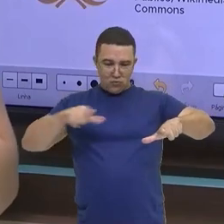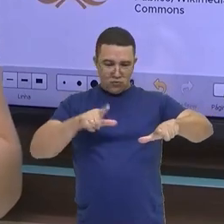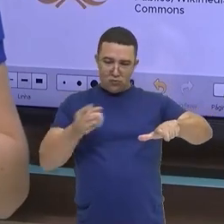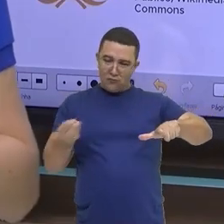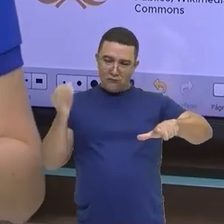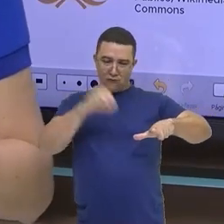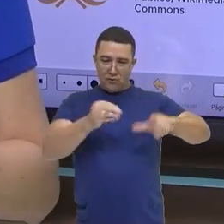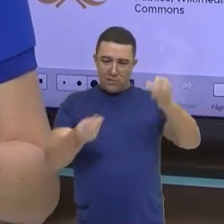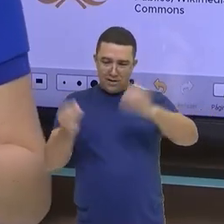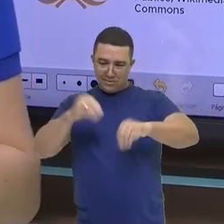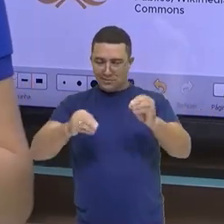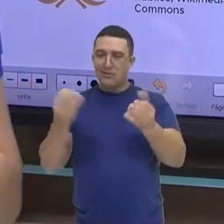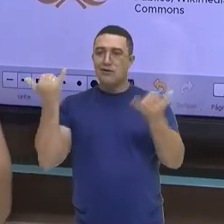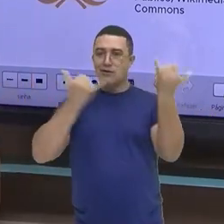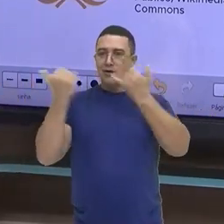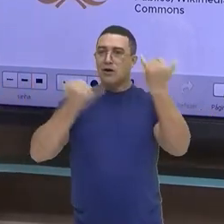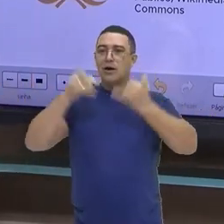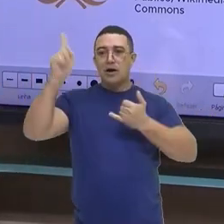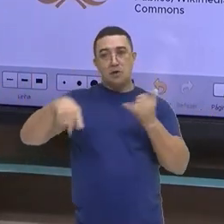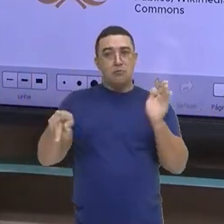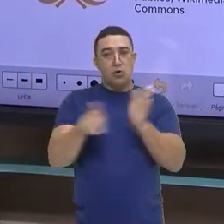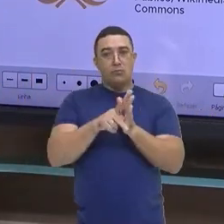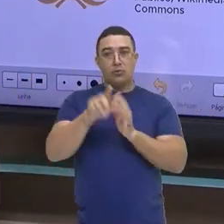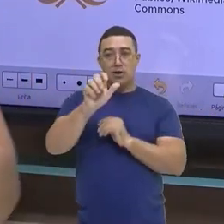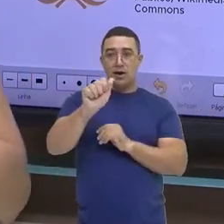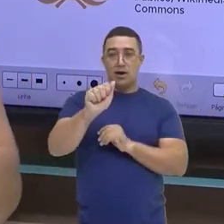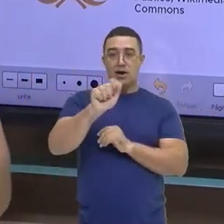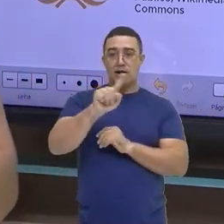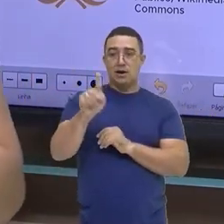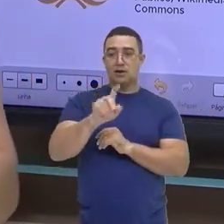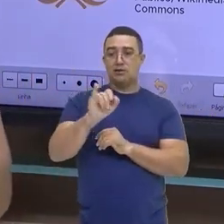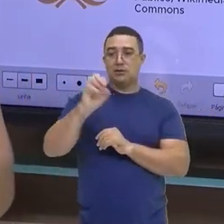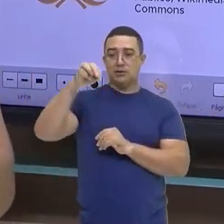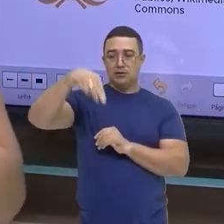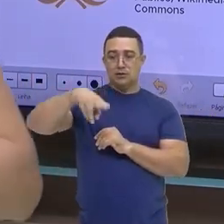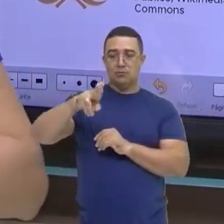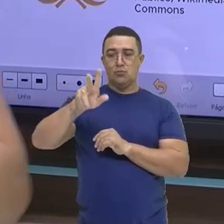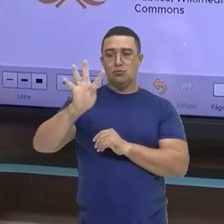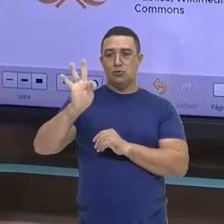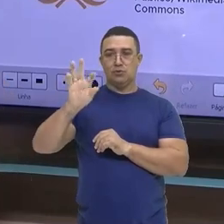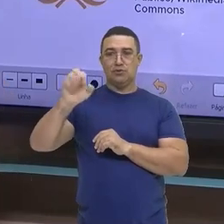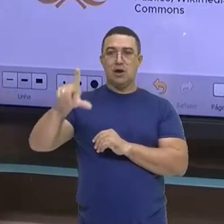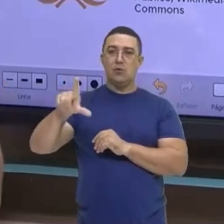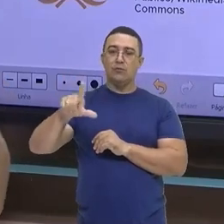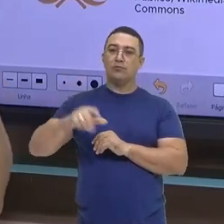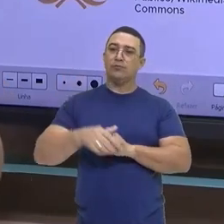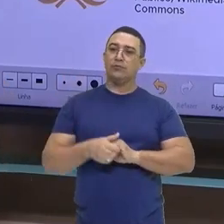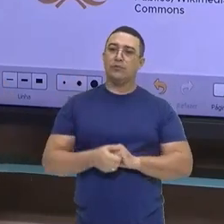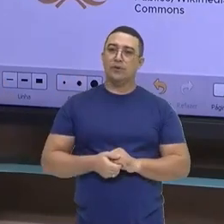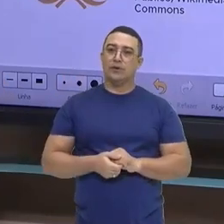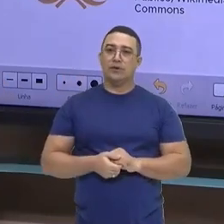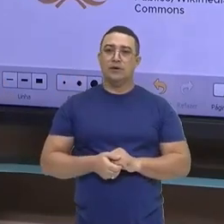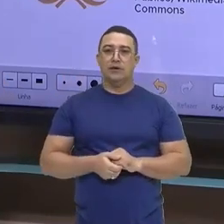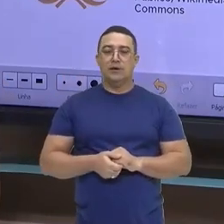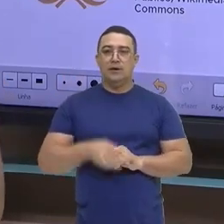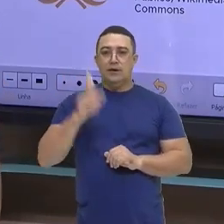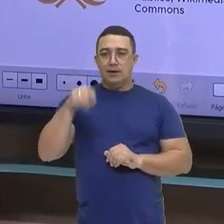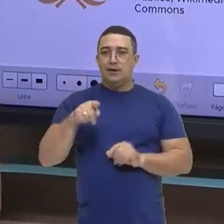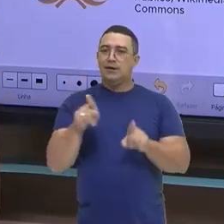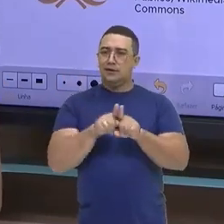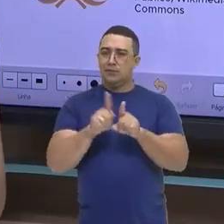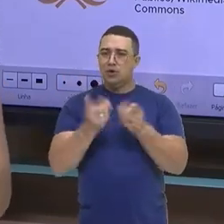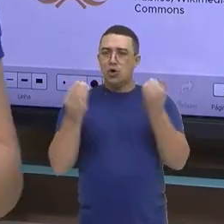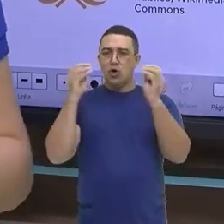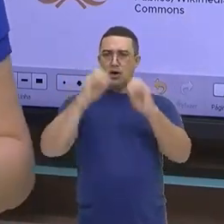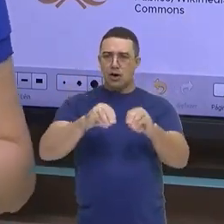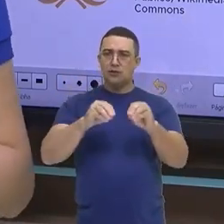Então, essa é a projeção azimutal, que inclusive ela foi aí desenvolvida, né, nesse emblema aí das